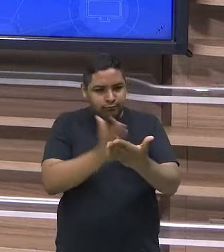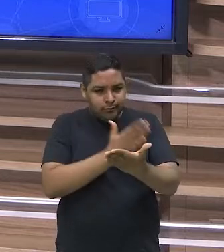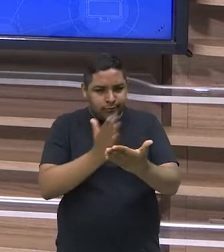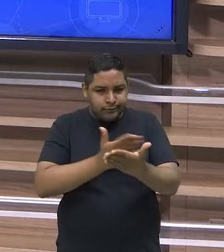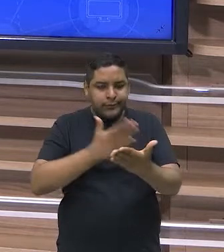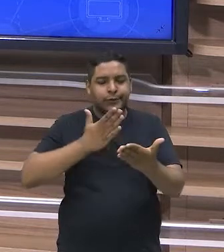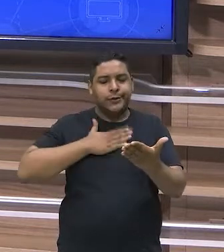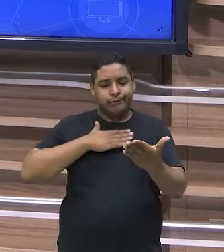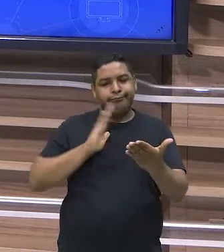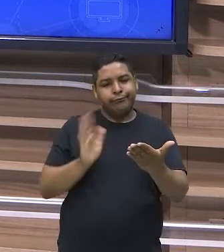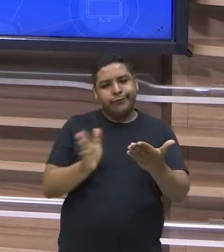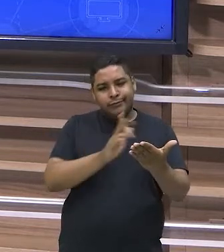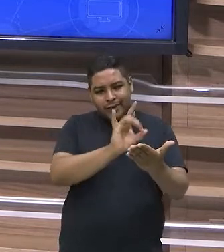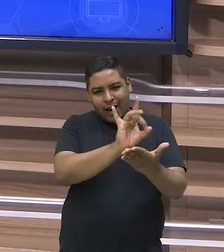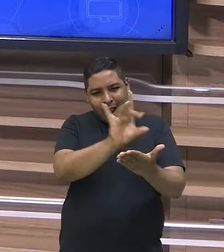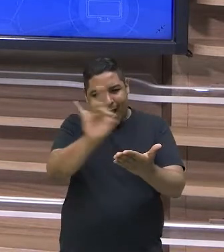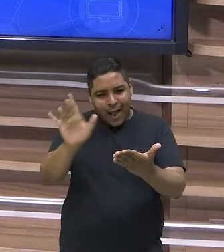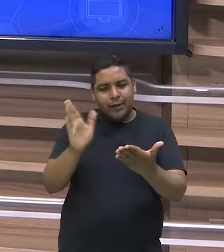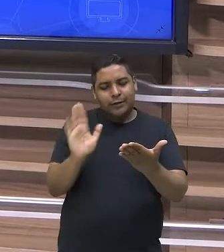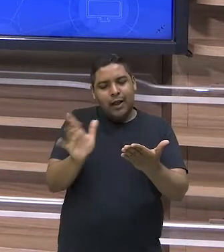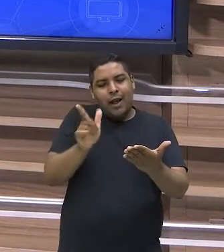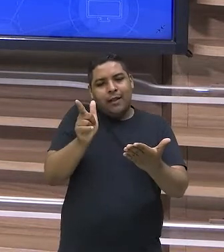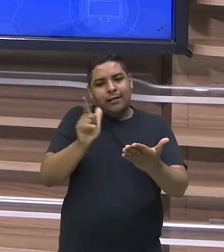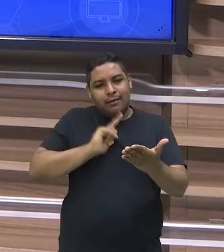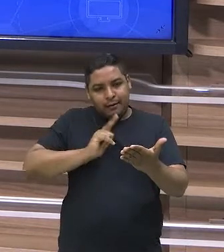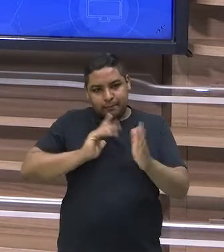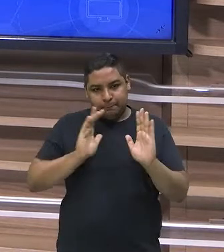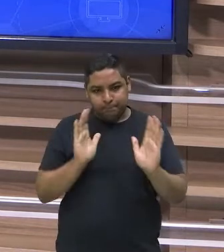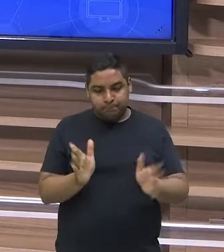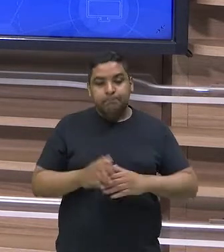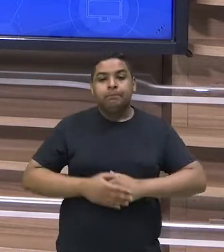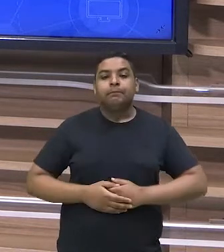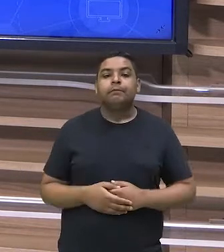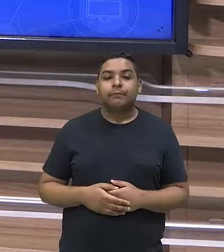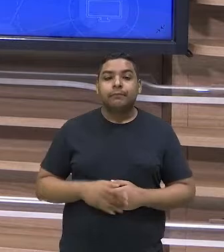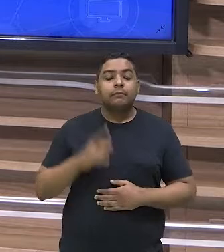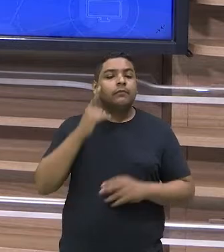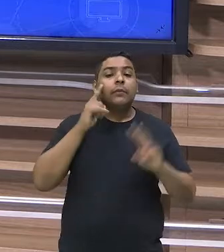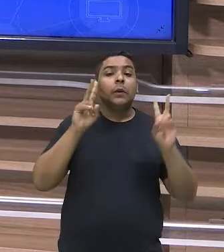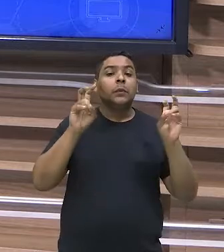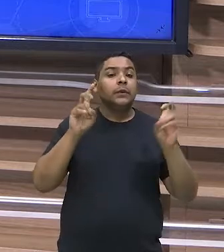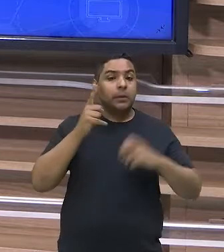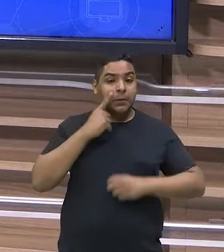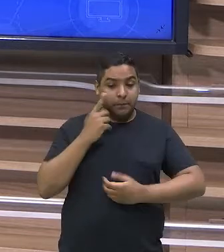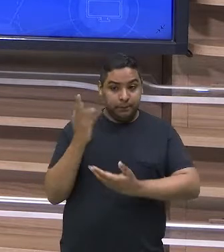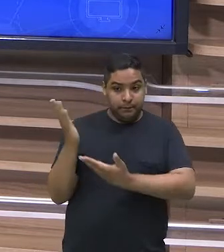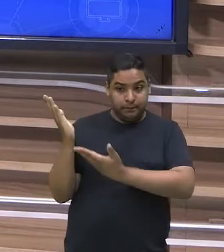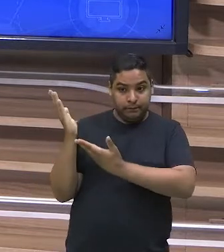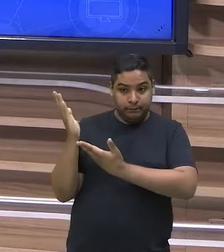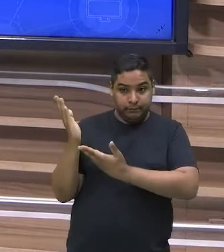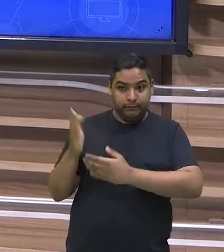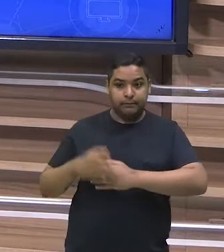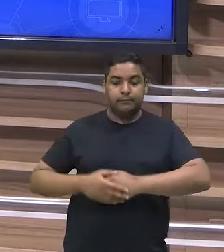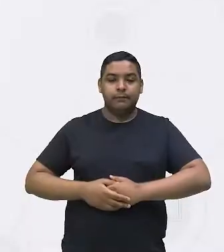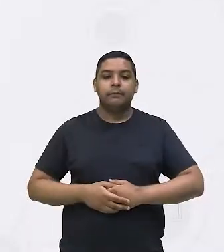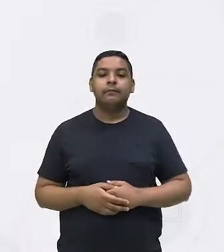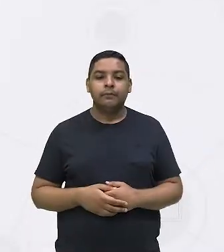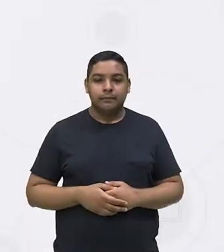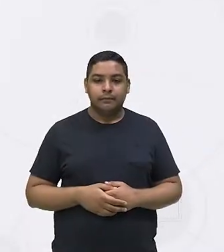darem uma olhada, responder. E vamos ver então qual é o tema do nosso exercitando de hoje, baseado em que